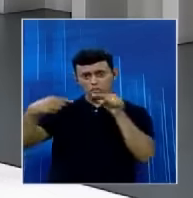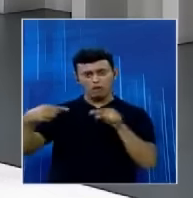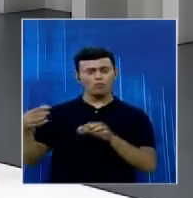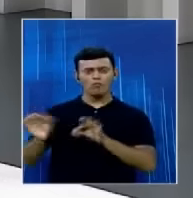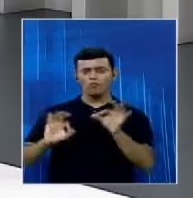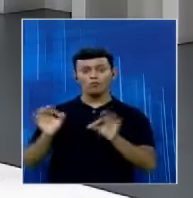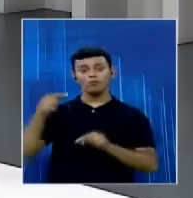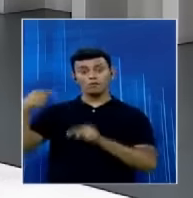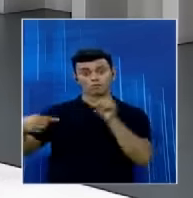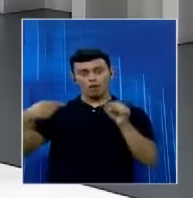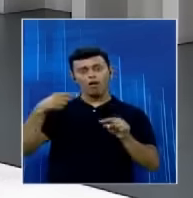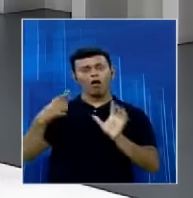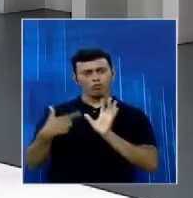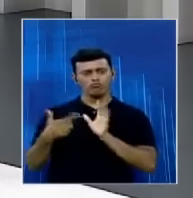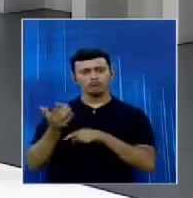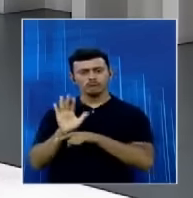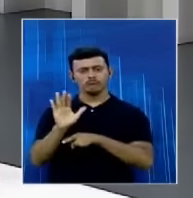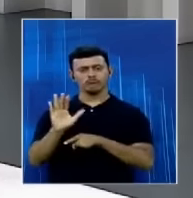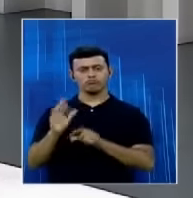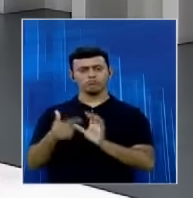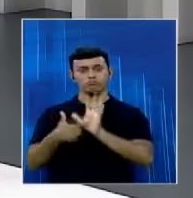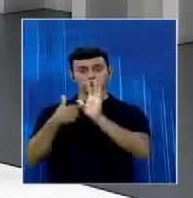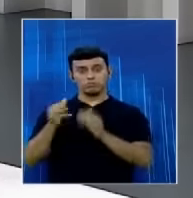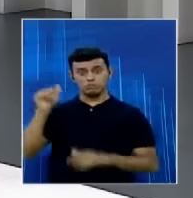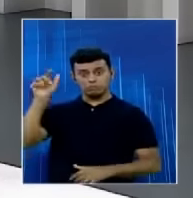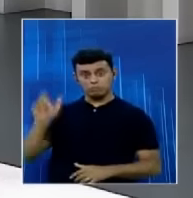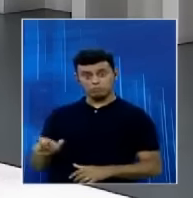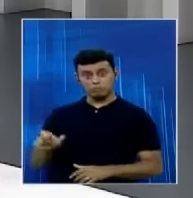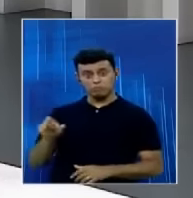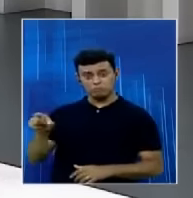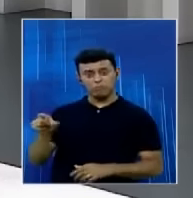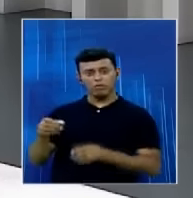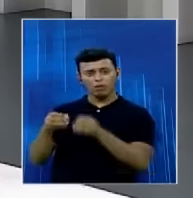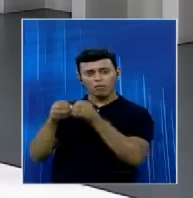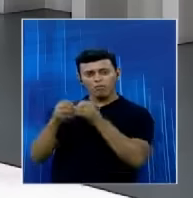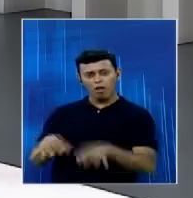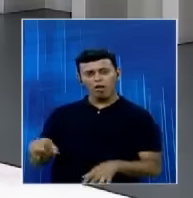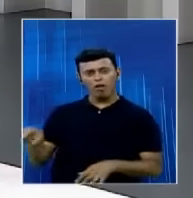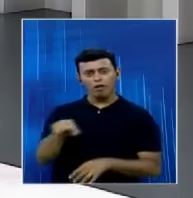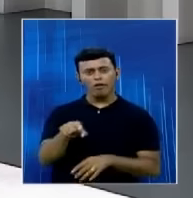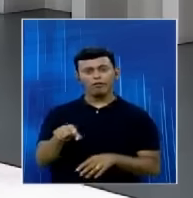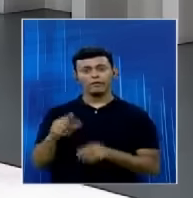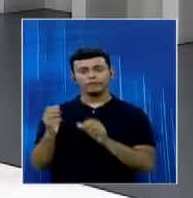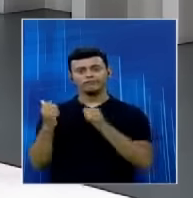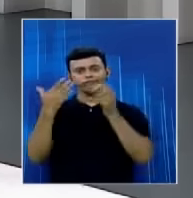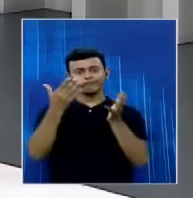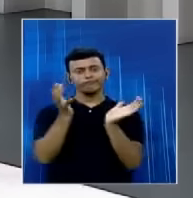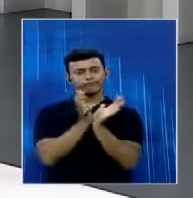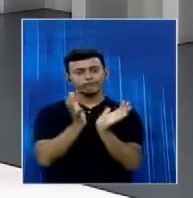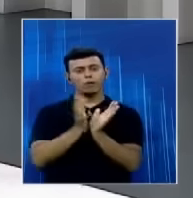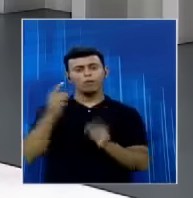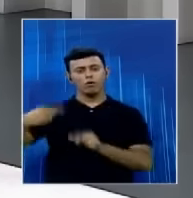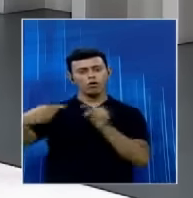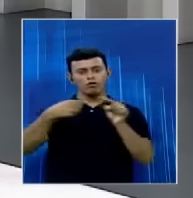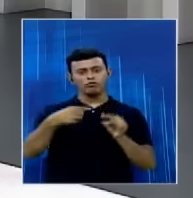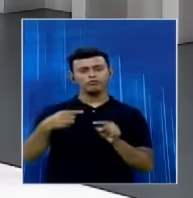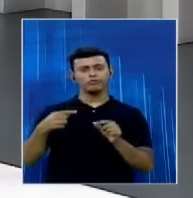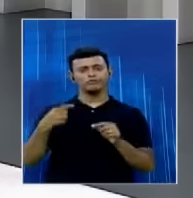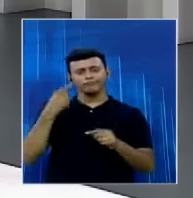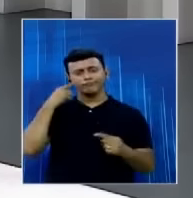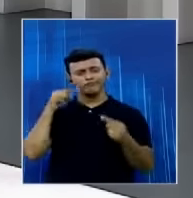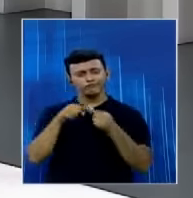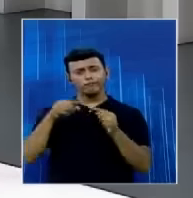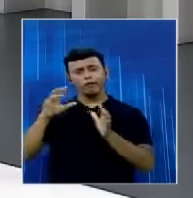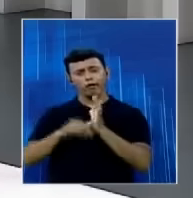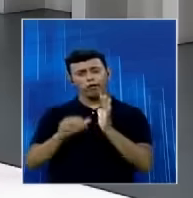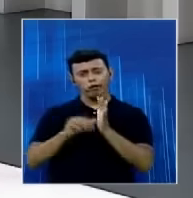realça isso. Quem se prejudica mais é quem tem vínculo com este lado negativo da política nacional, que é hoje associado à corrupção, e